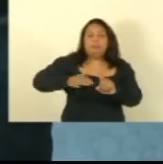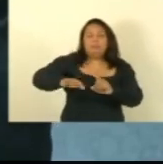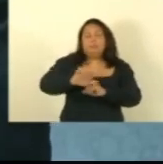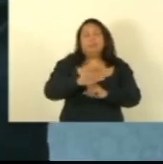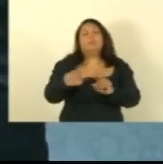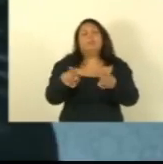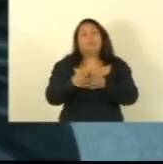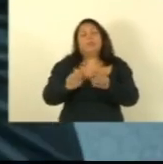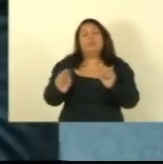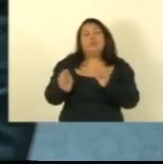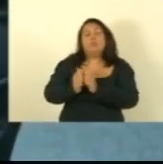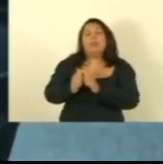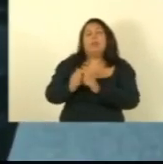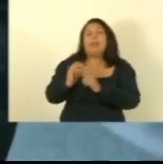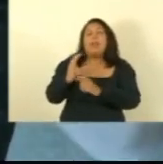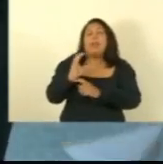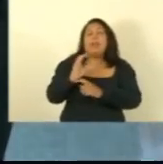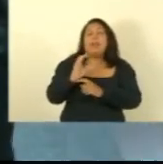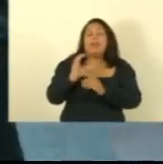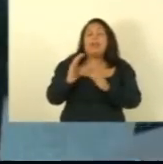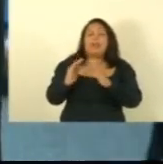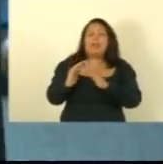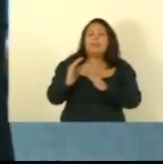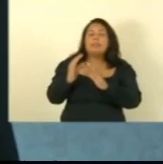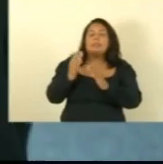junto com a Casa Civil, para tratar desse projeto.